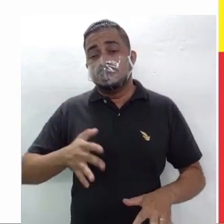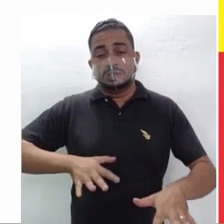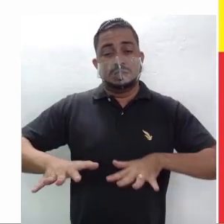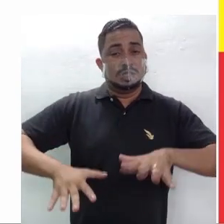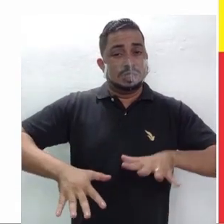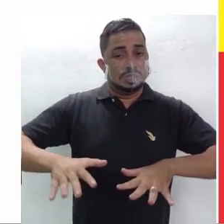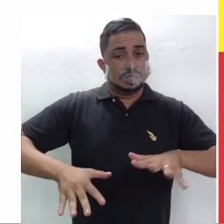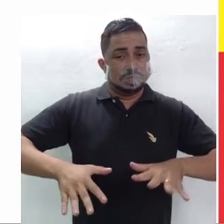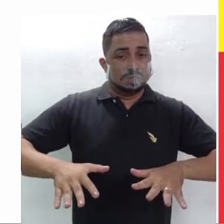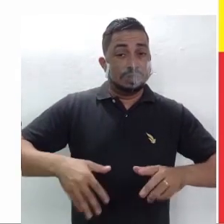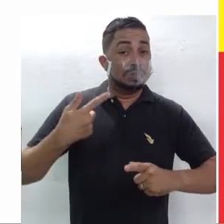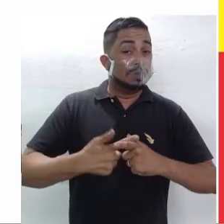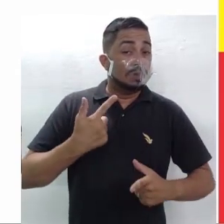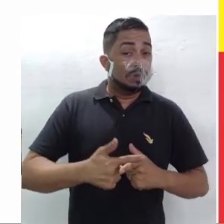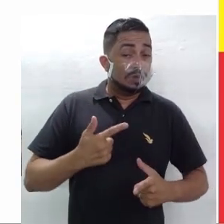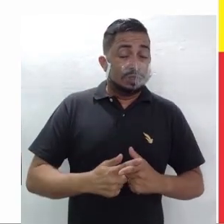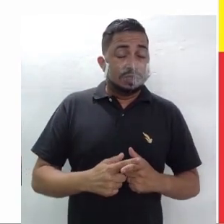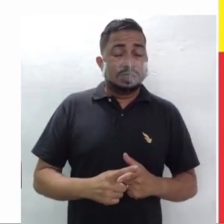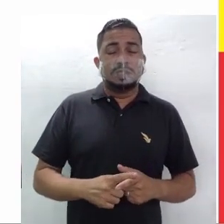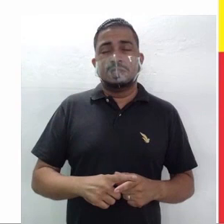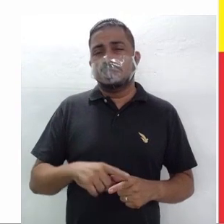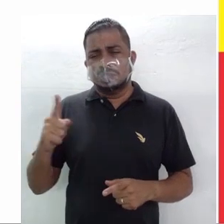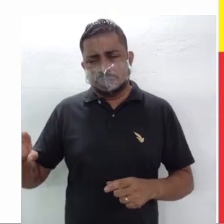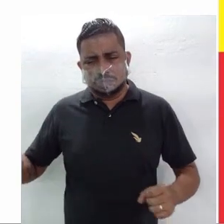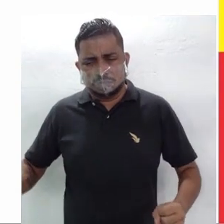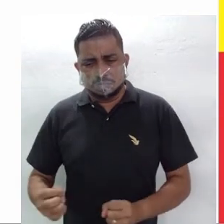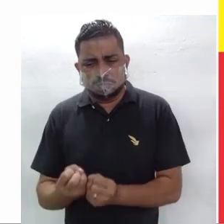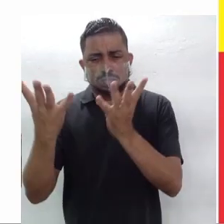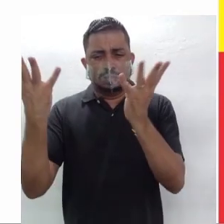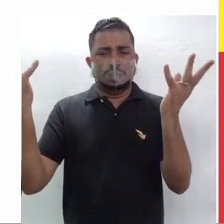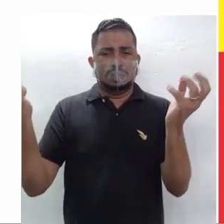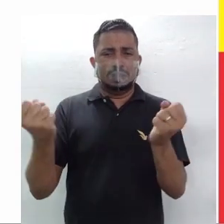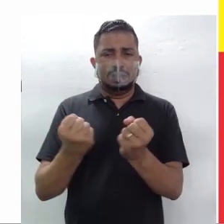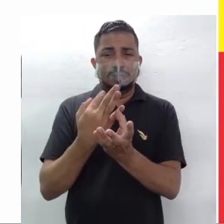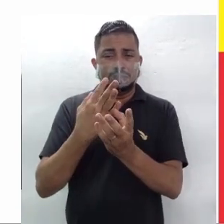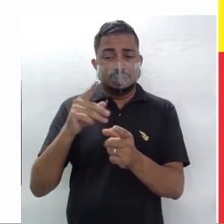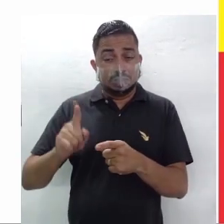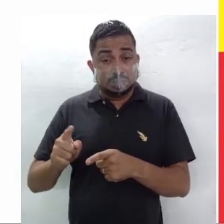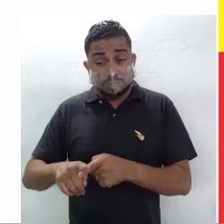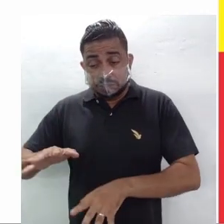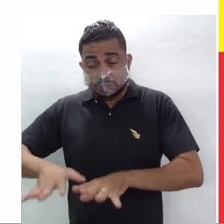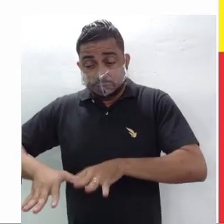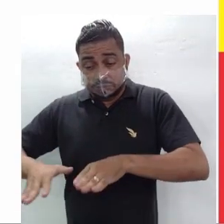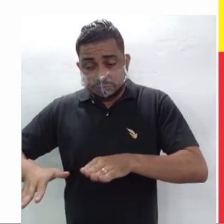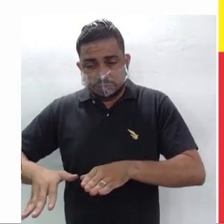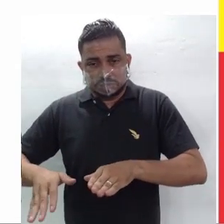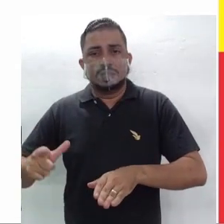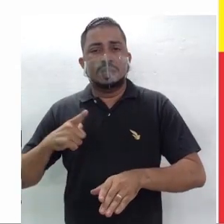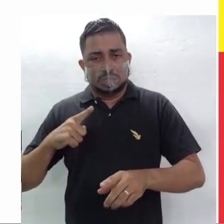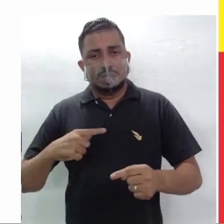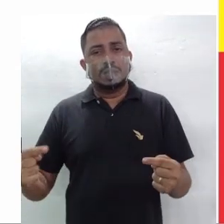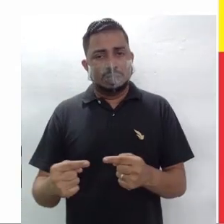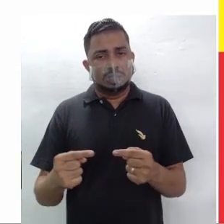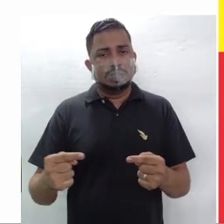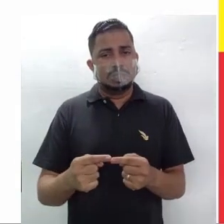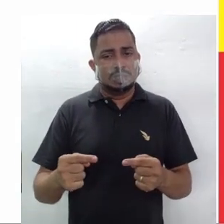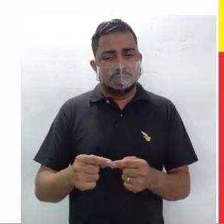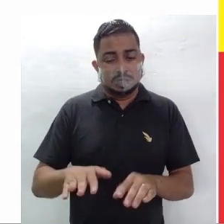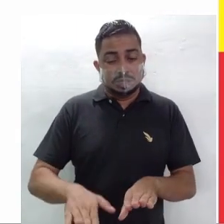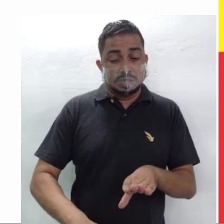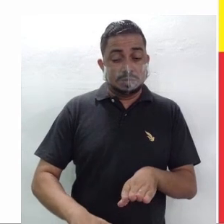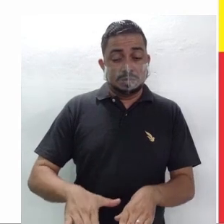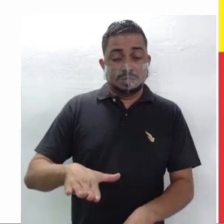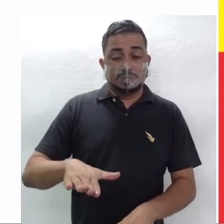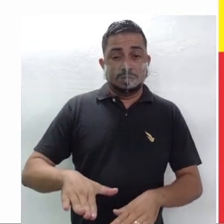os terremotos, porque tanto os vulcões quanto os terremotos, eles também estão ligados às